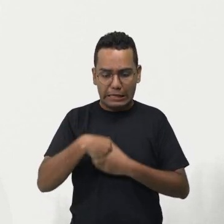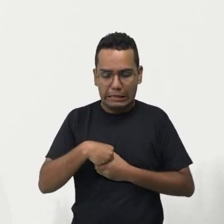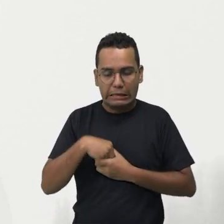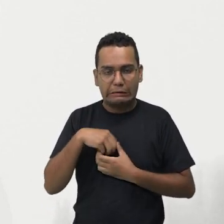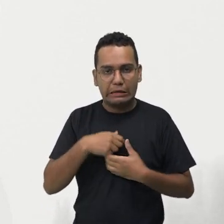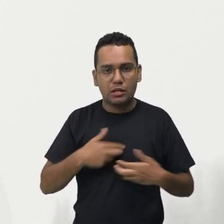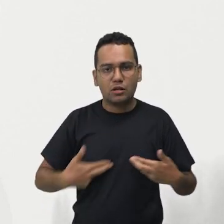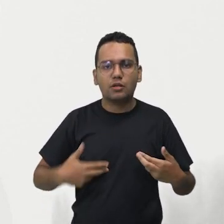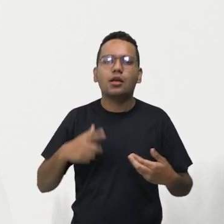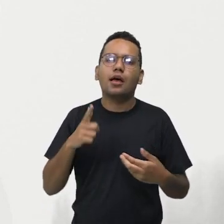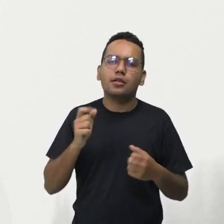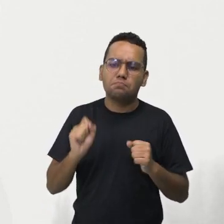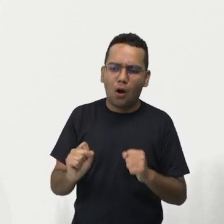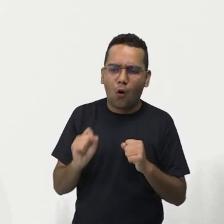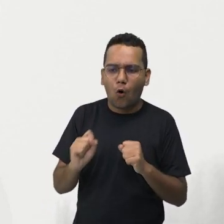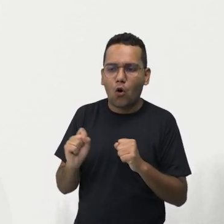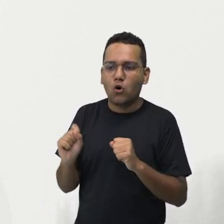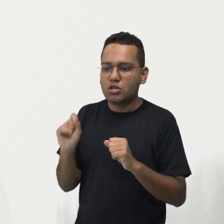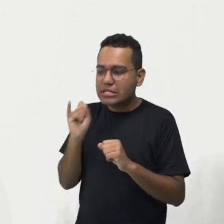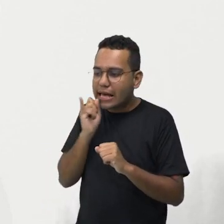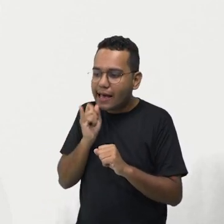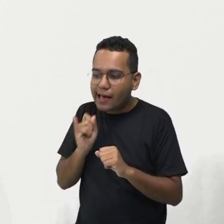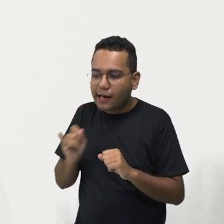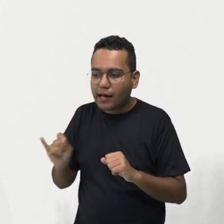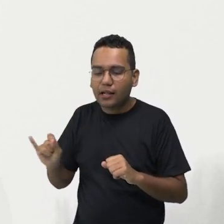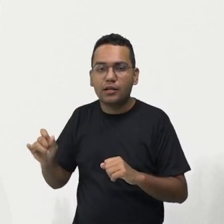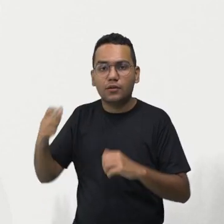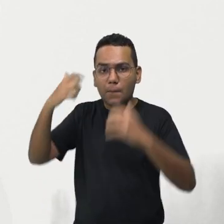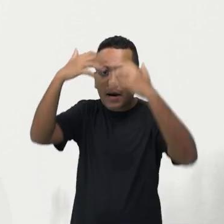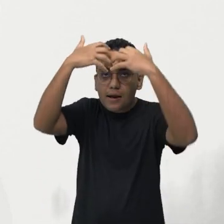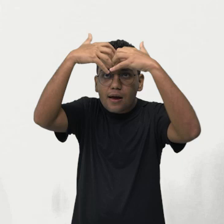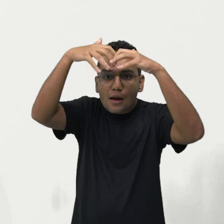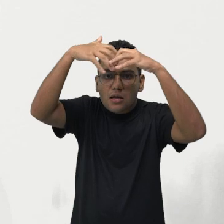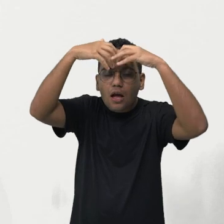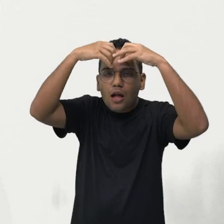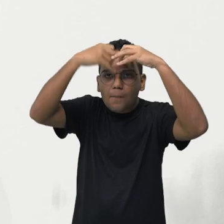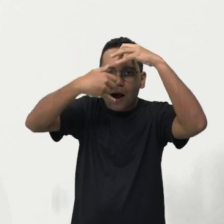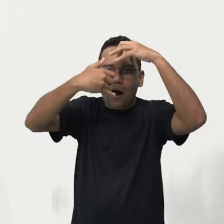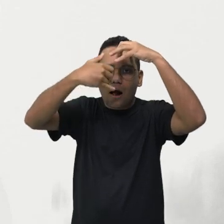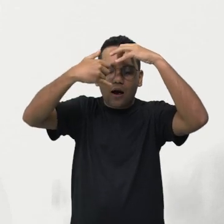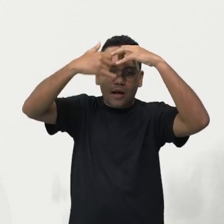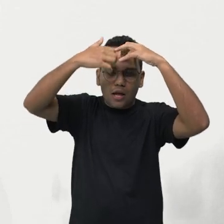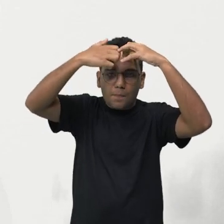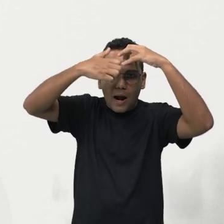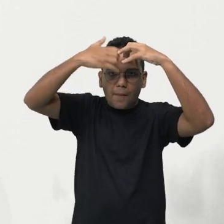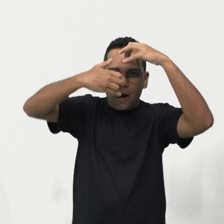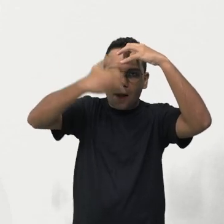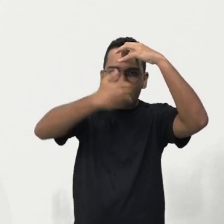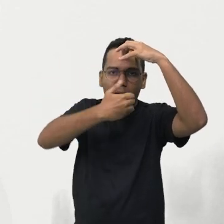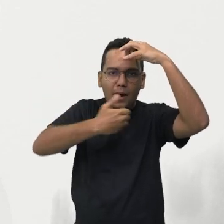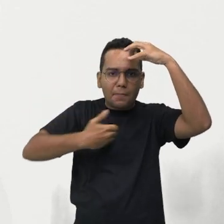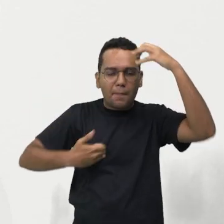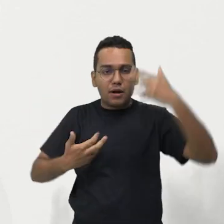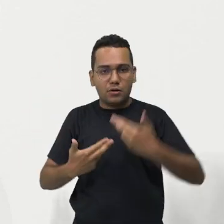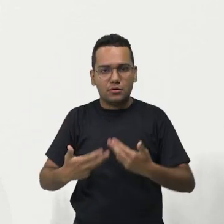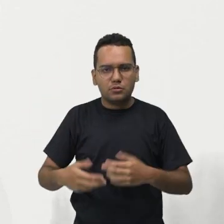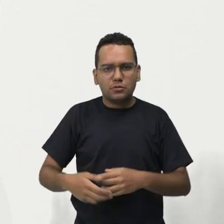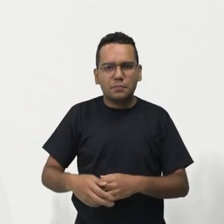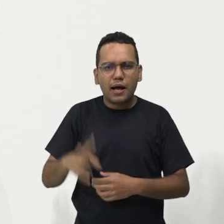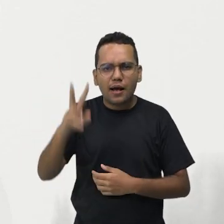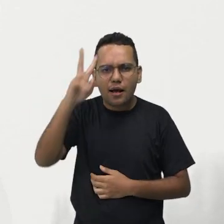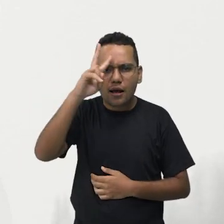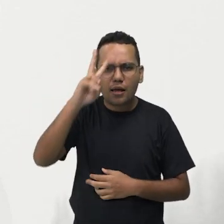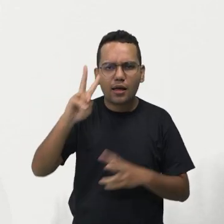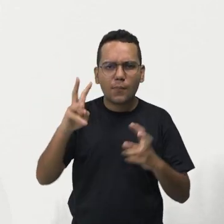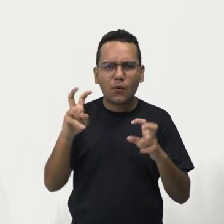controlada por inúmeros impulsos elétricos vindos do cérebro. Observe que essa citação em destaque, que você observa